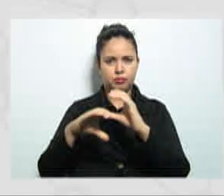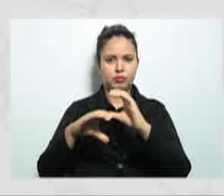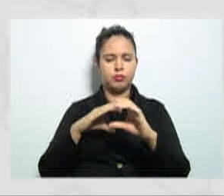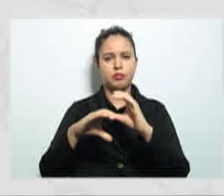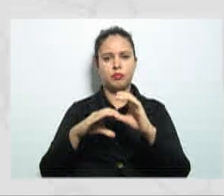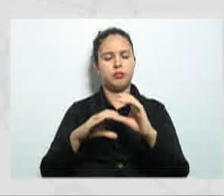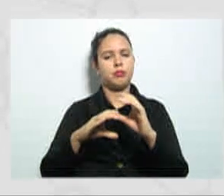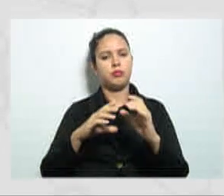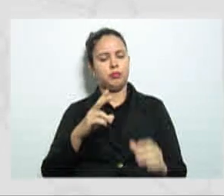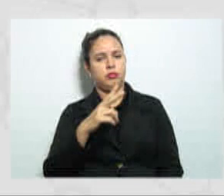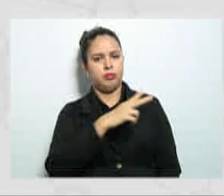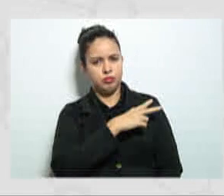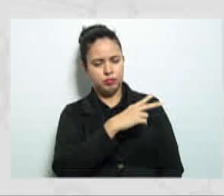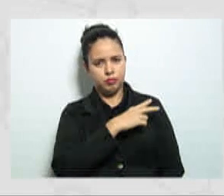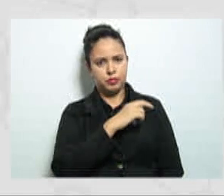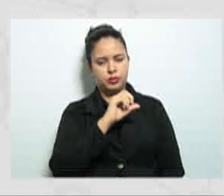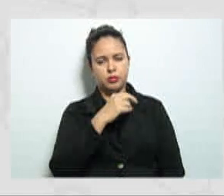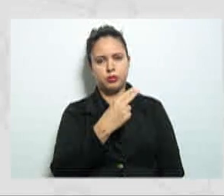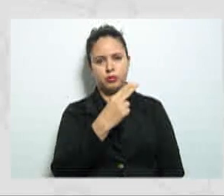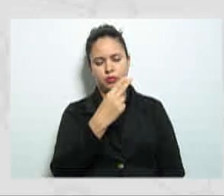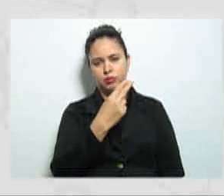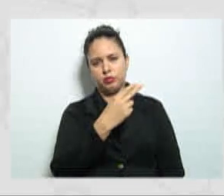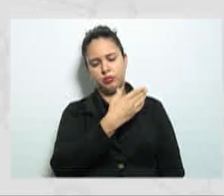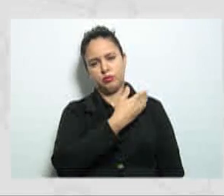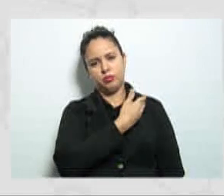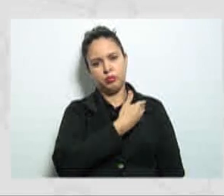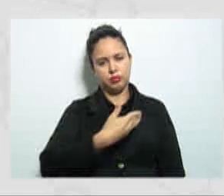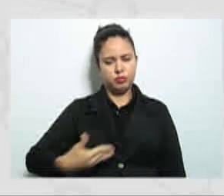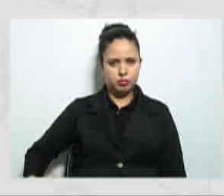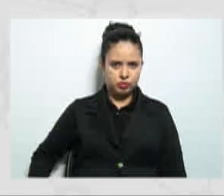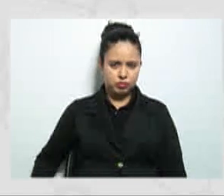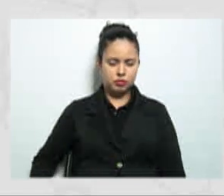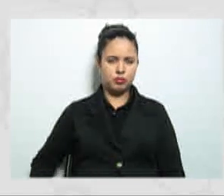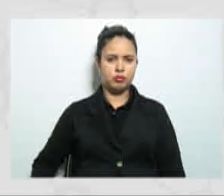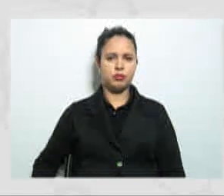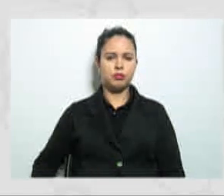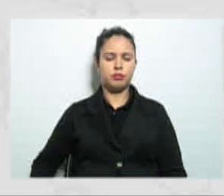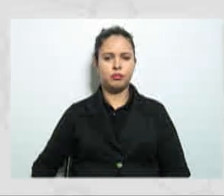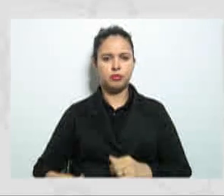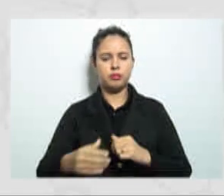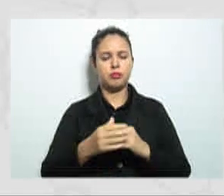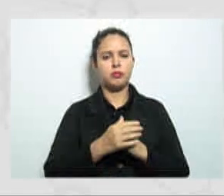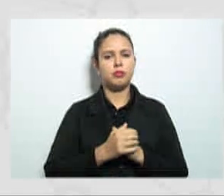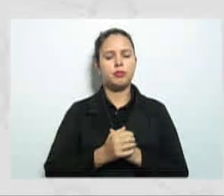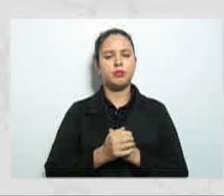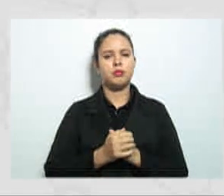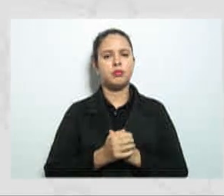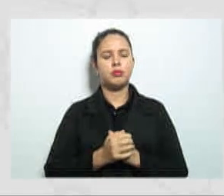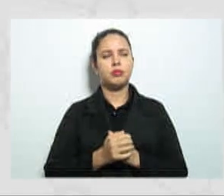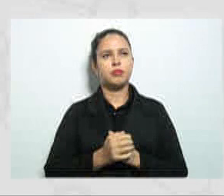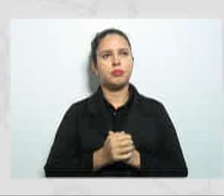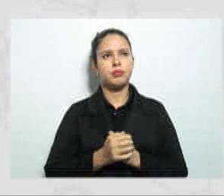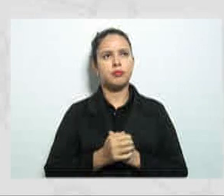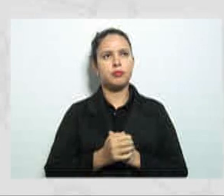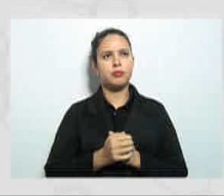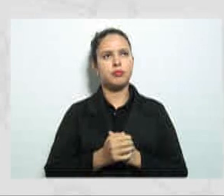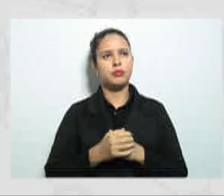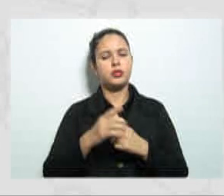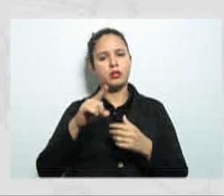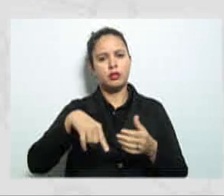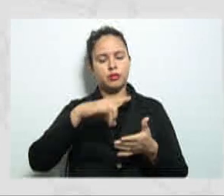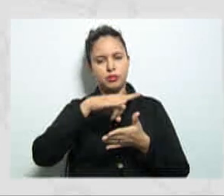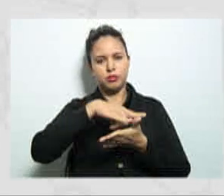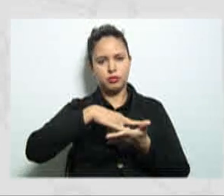ser expedido por um órgão público. O destinatário pode ser o órgão público ou particular. Então, é